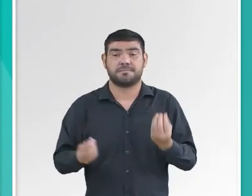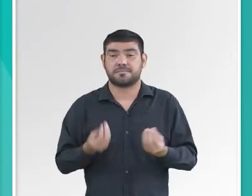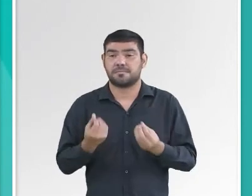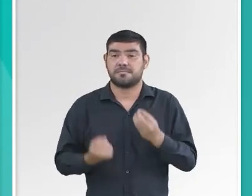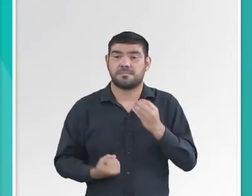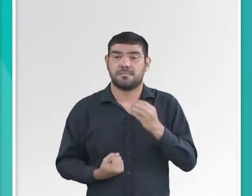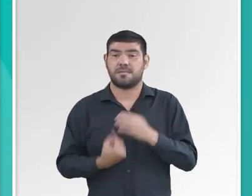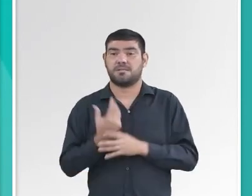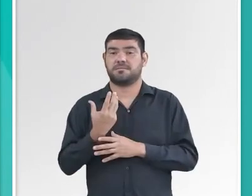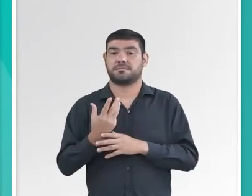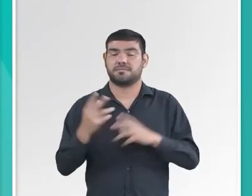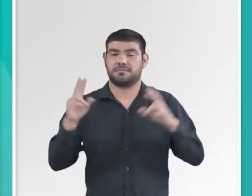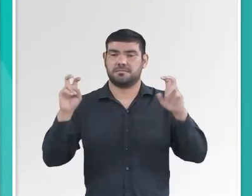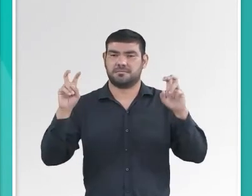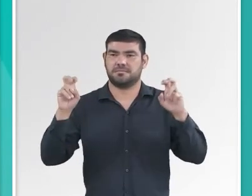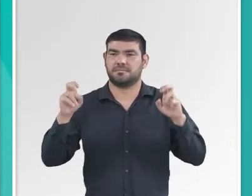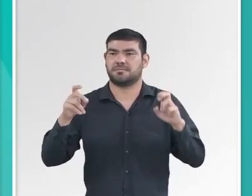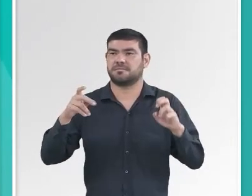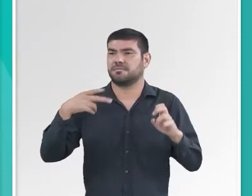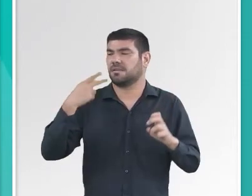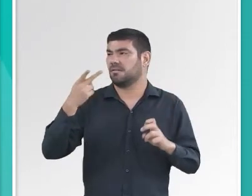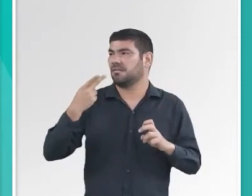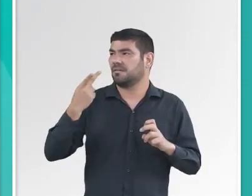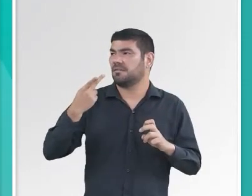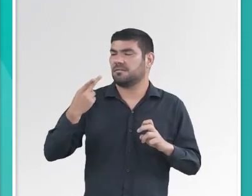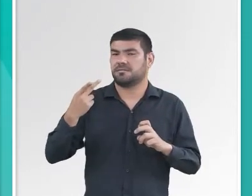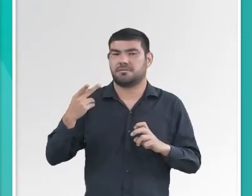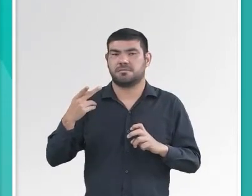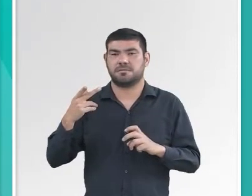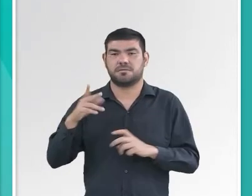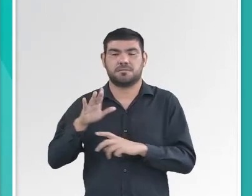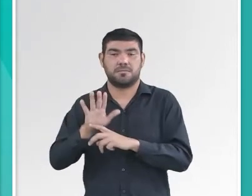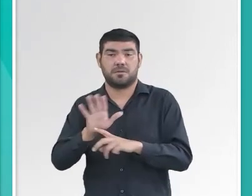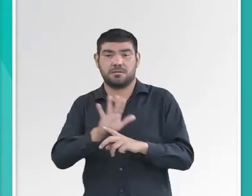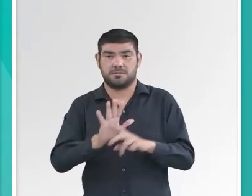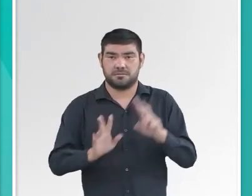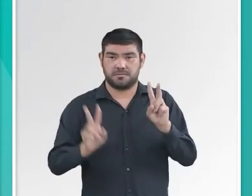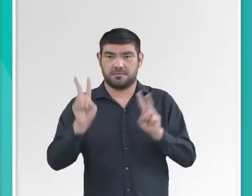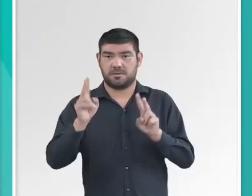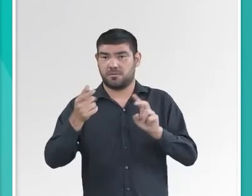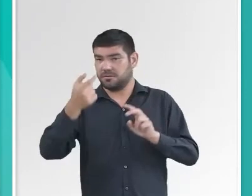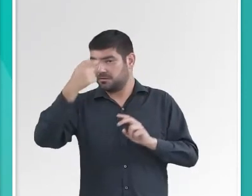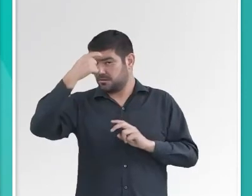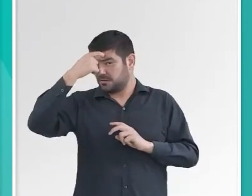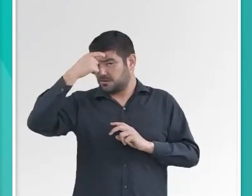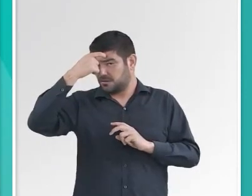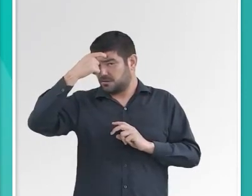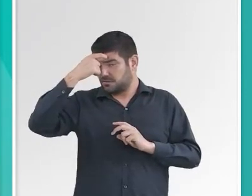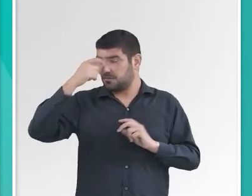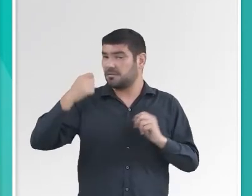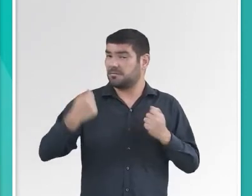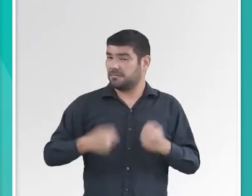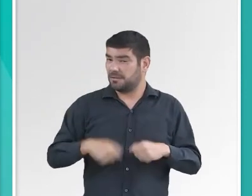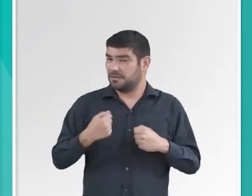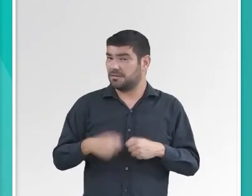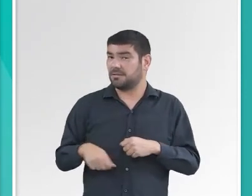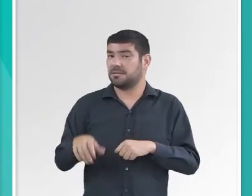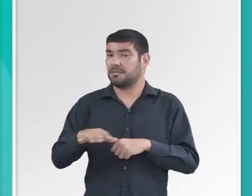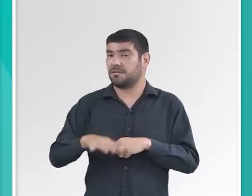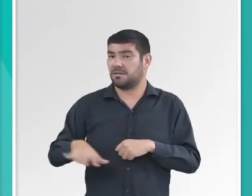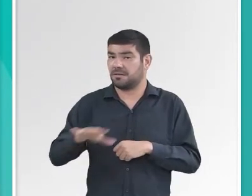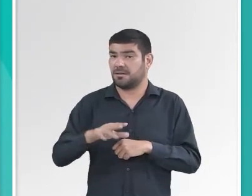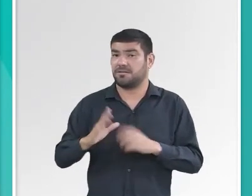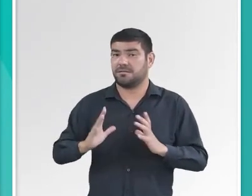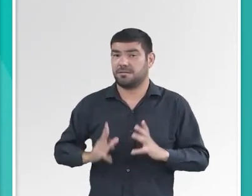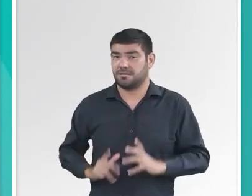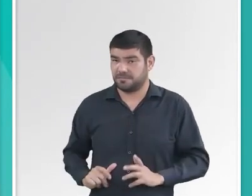produzir um tema que fale e que leve aos foliões a conscientização de que é necessário manter aquele local limpo?